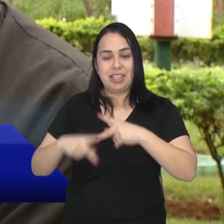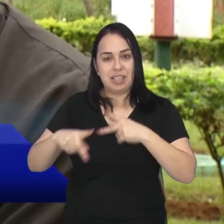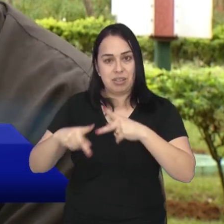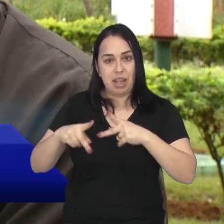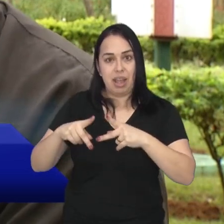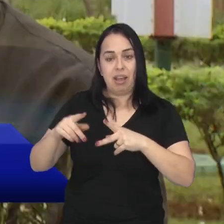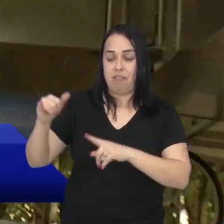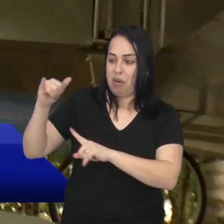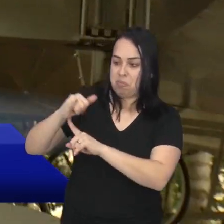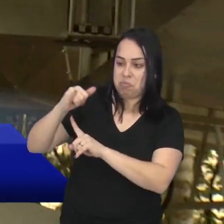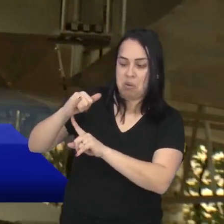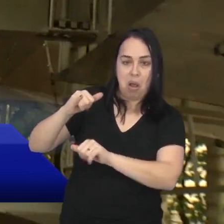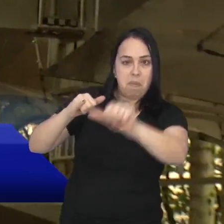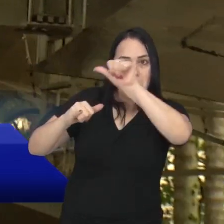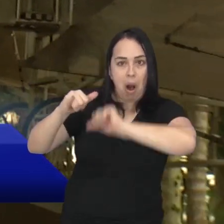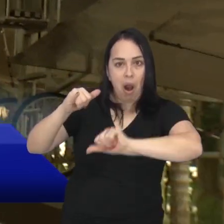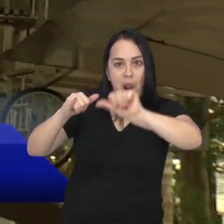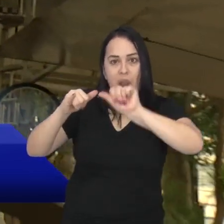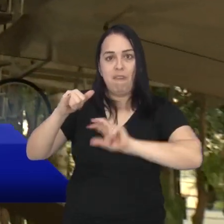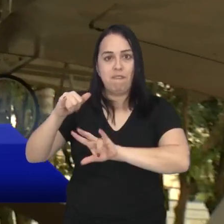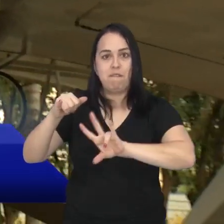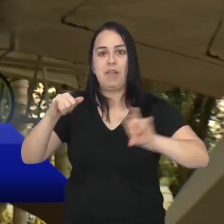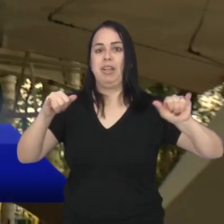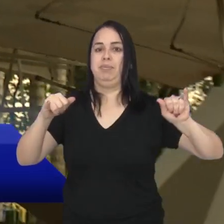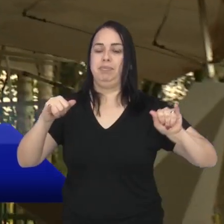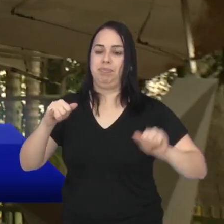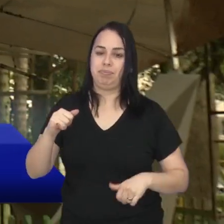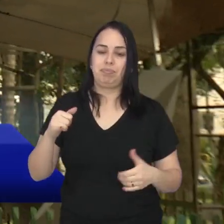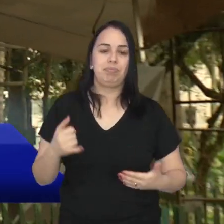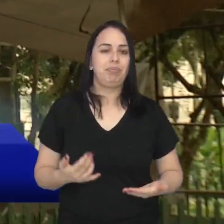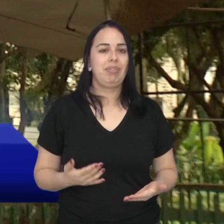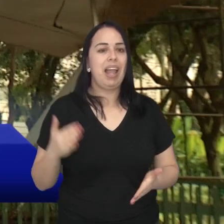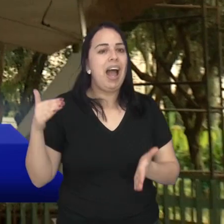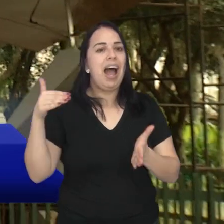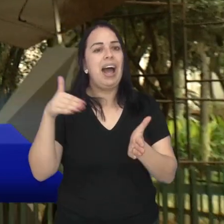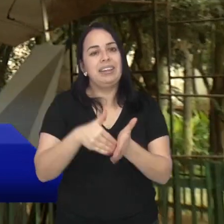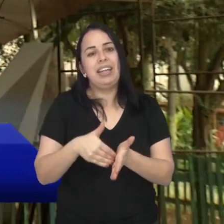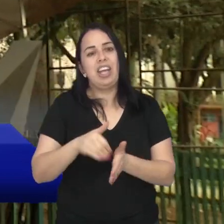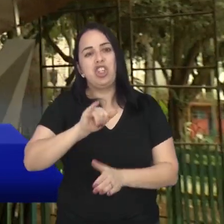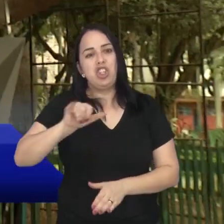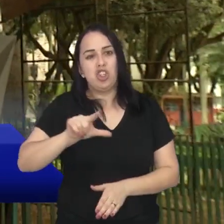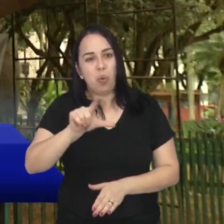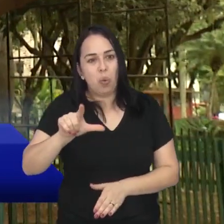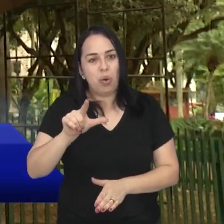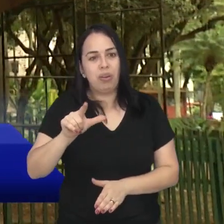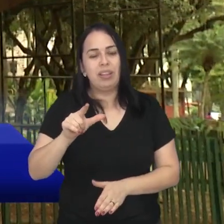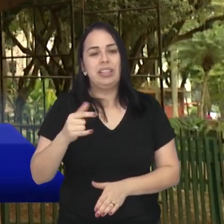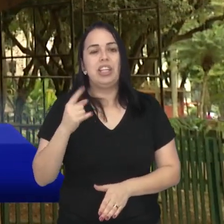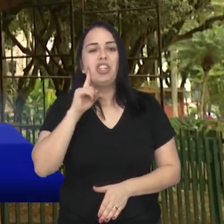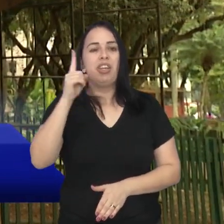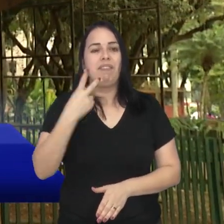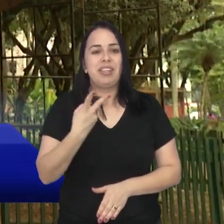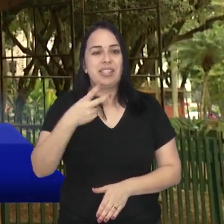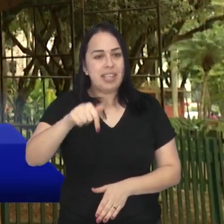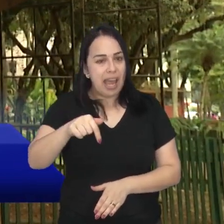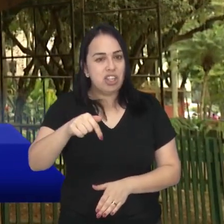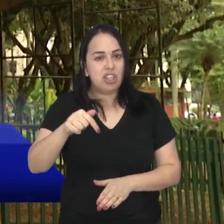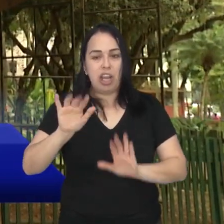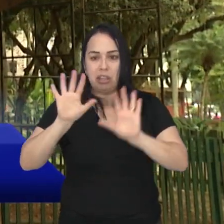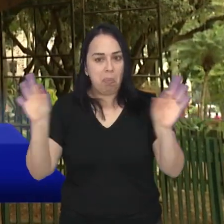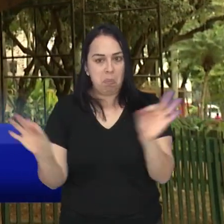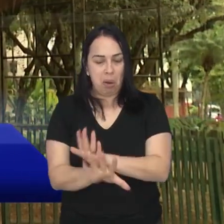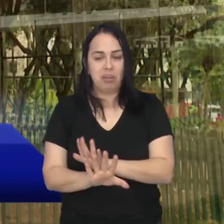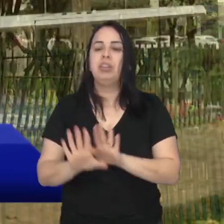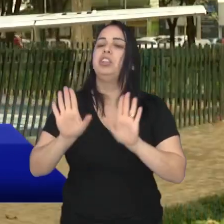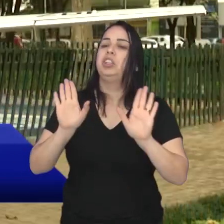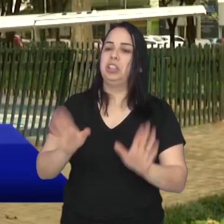dos Campos terá todos os monumentos aí, todos reformados. Até o aniversário da cidade vai estar tudo pronto, então. Sim, sim, a